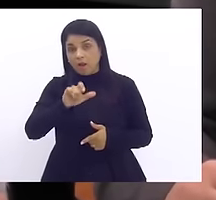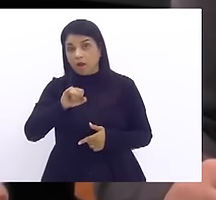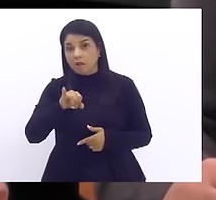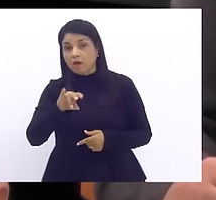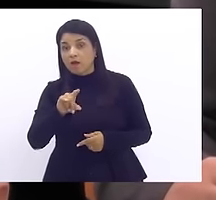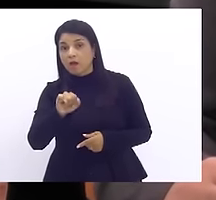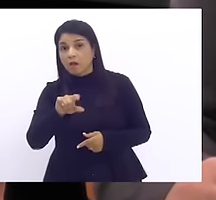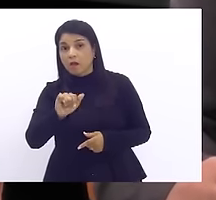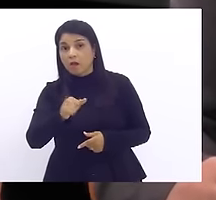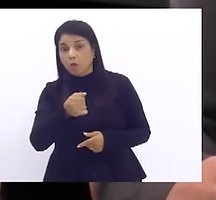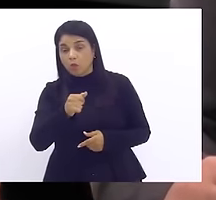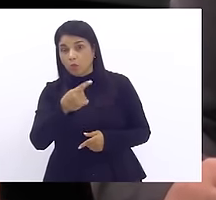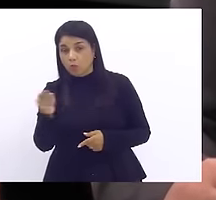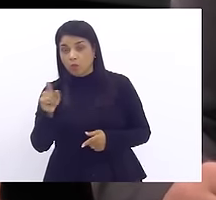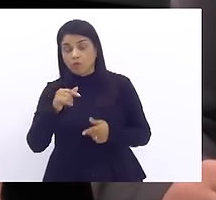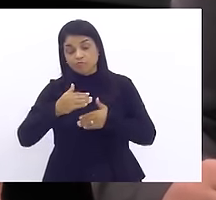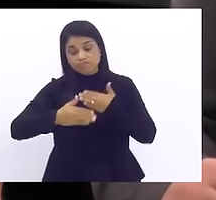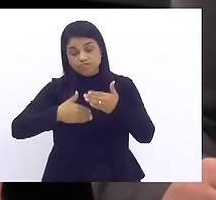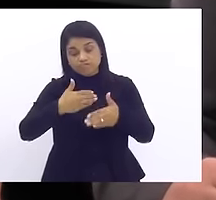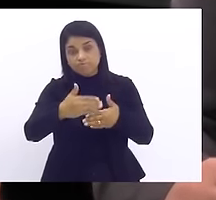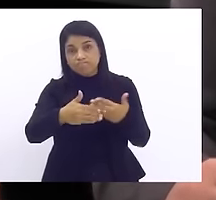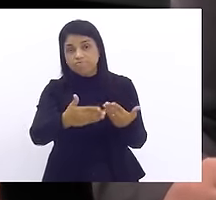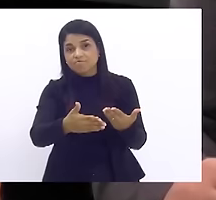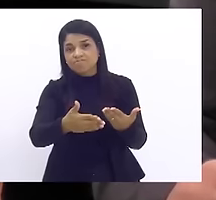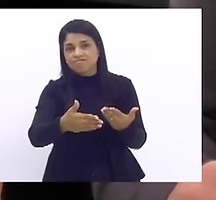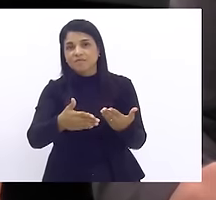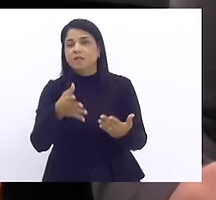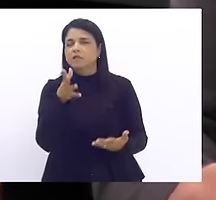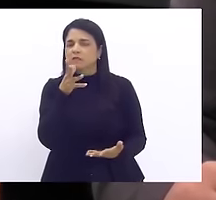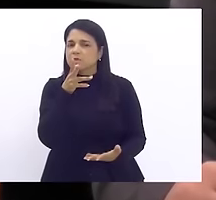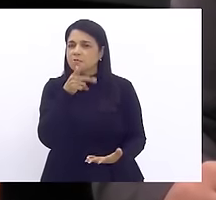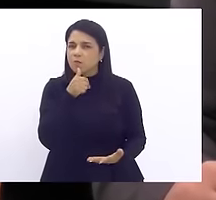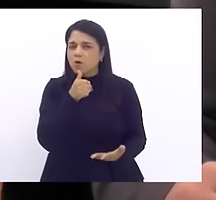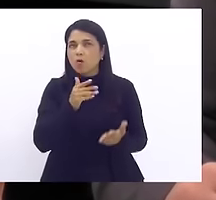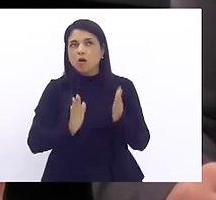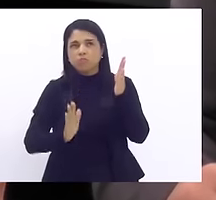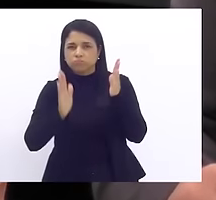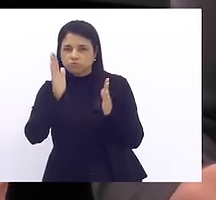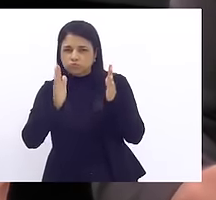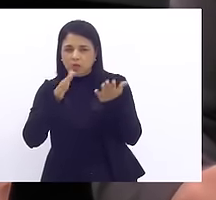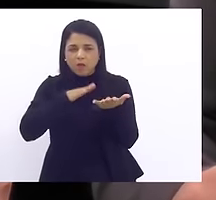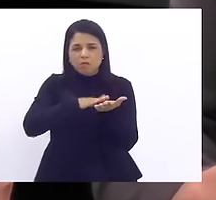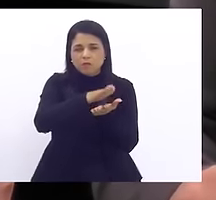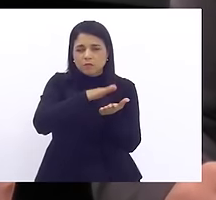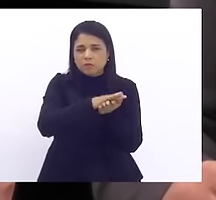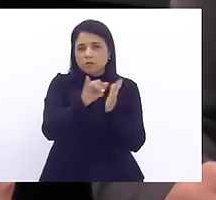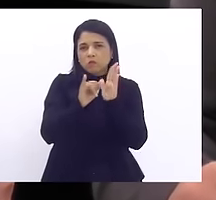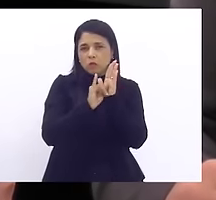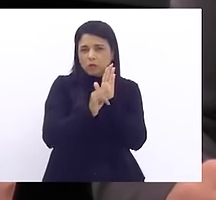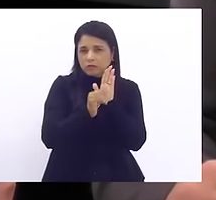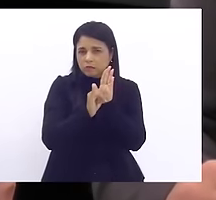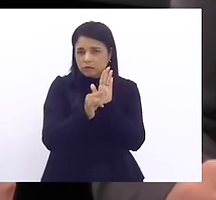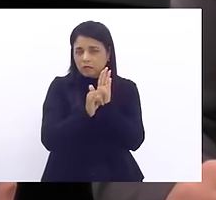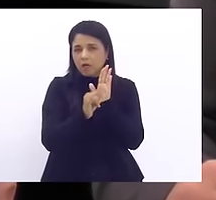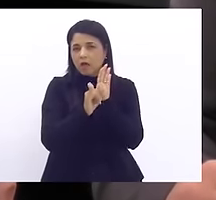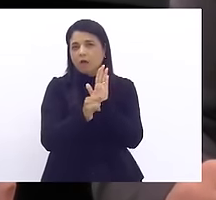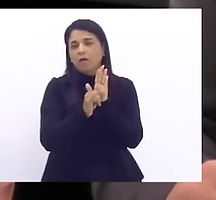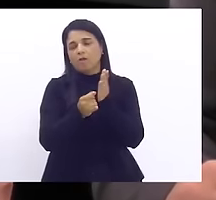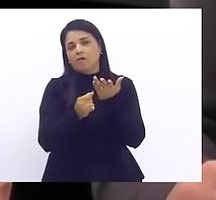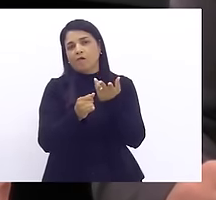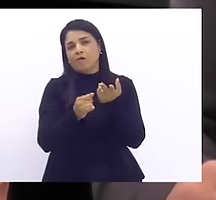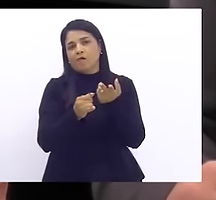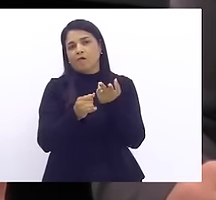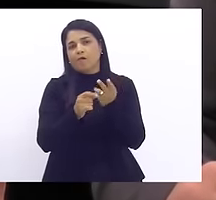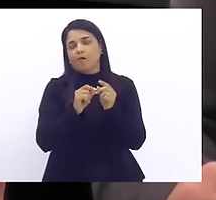inicia o procedimento de leilão e o procedimento Ele é bem demorado tem prazo para publicação de edital antecedência que